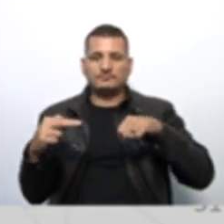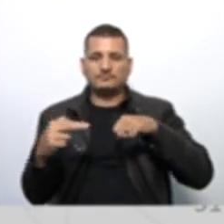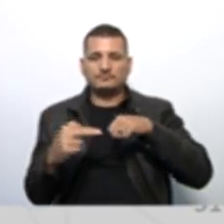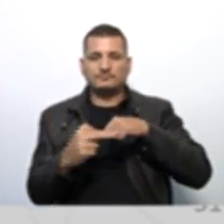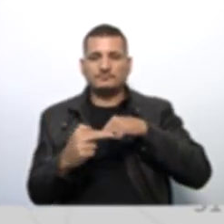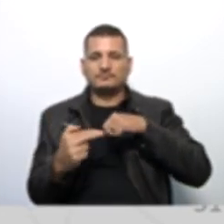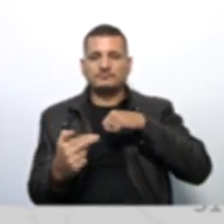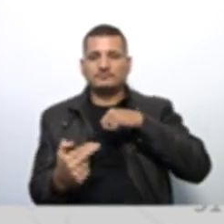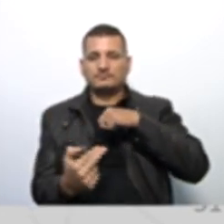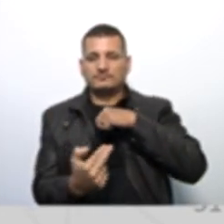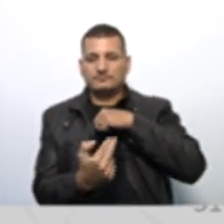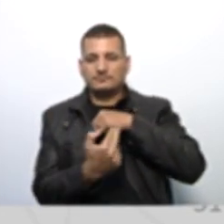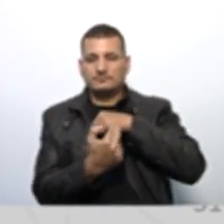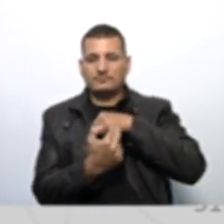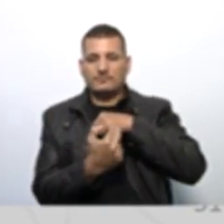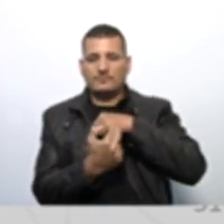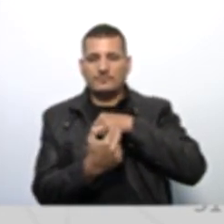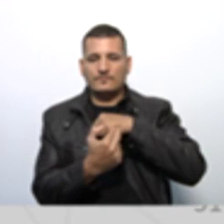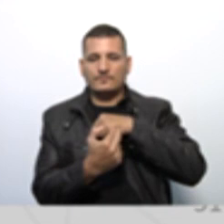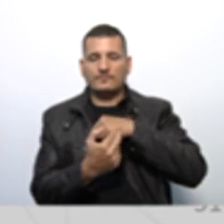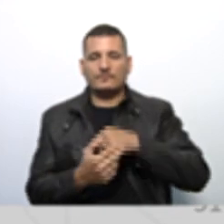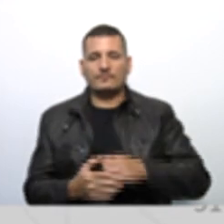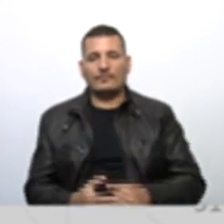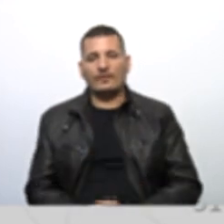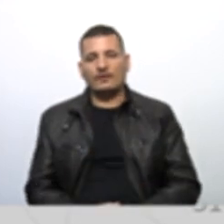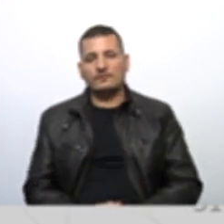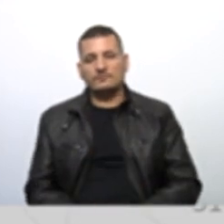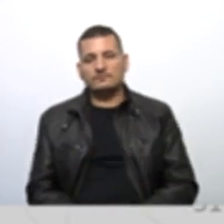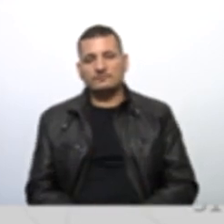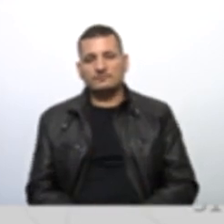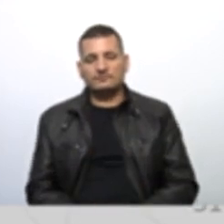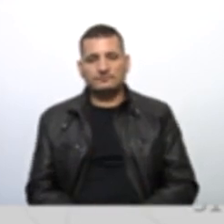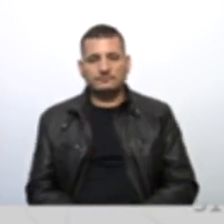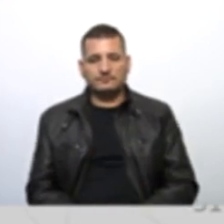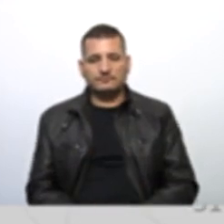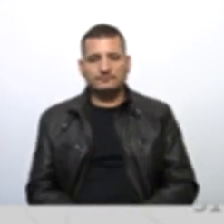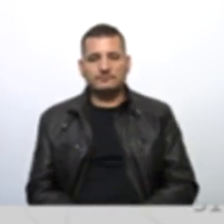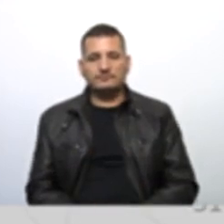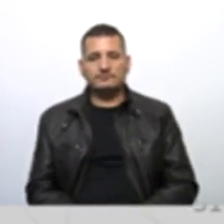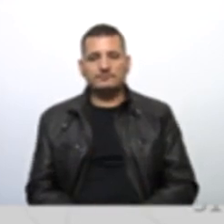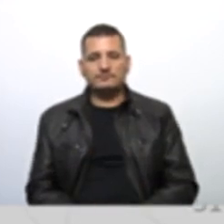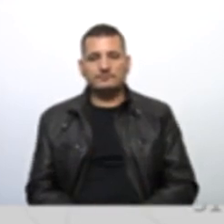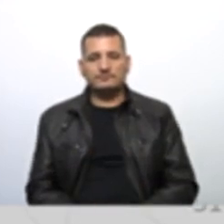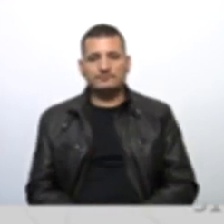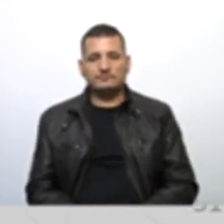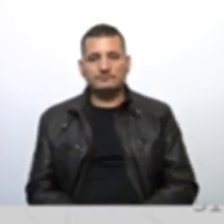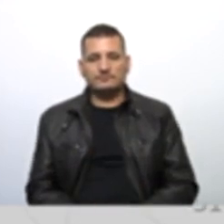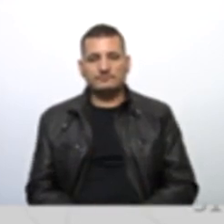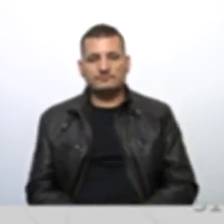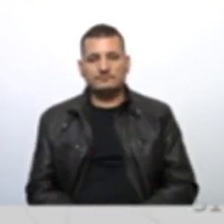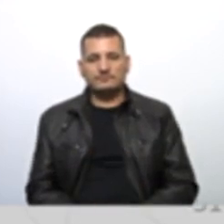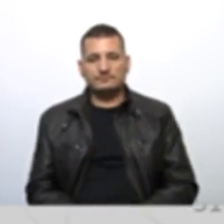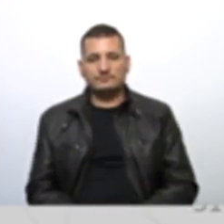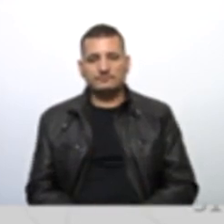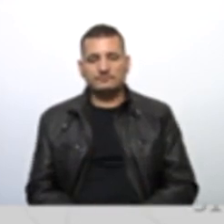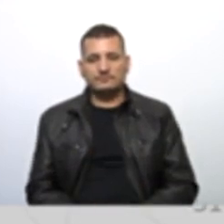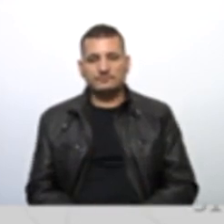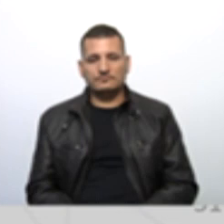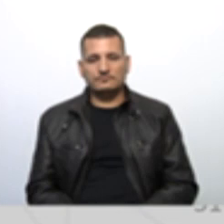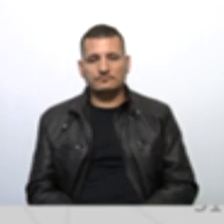D, não é isso? Letra E. Então, pela imagem, nós podemos perceber que